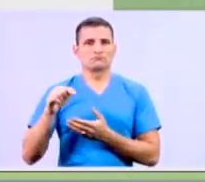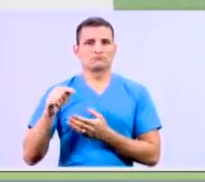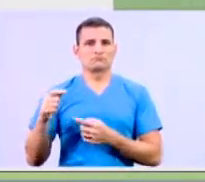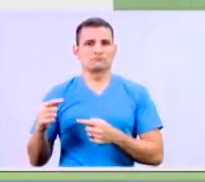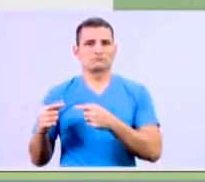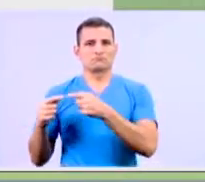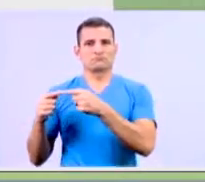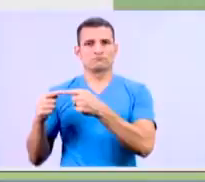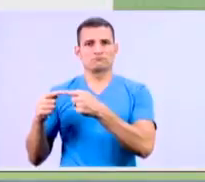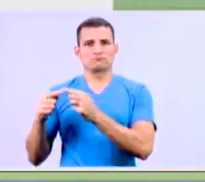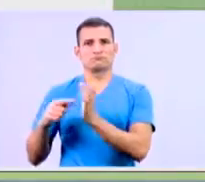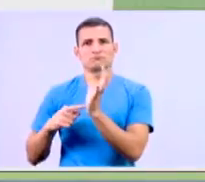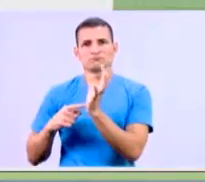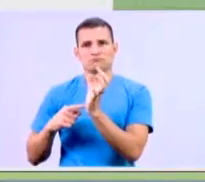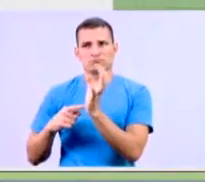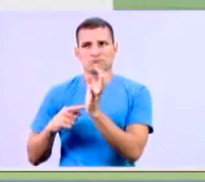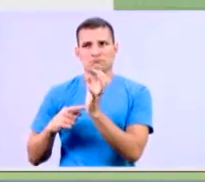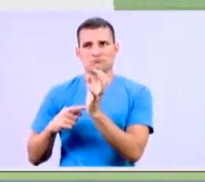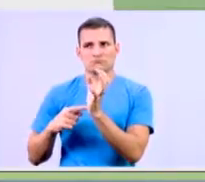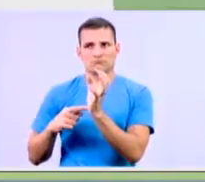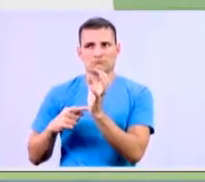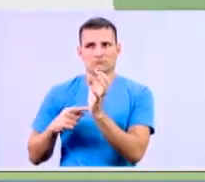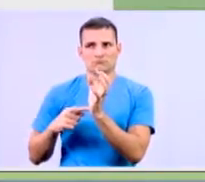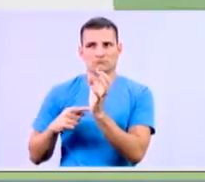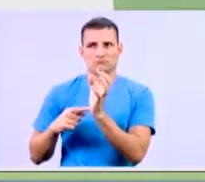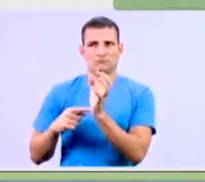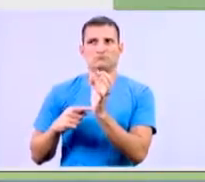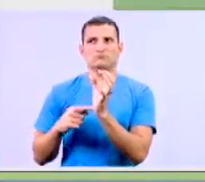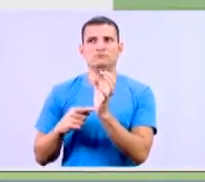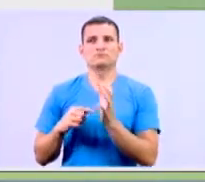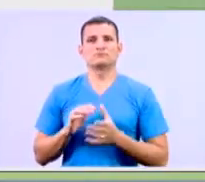sem fio, que dali vai para um